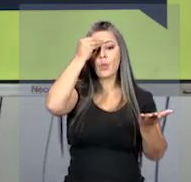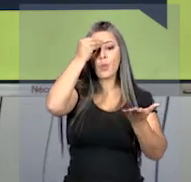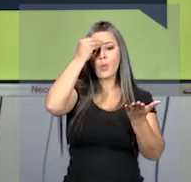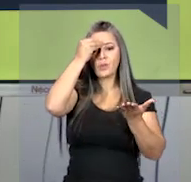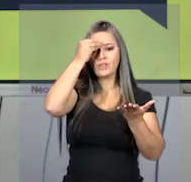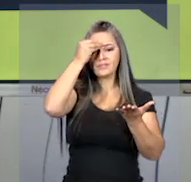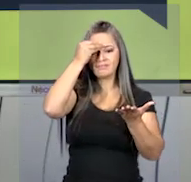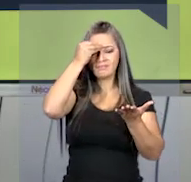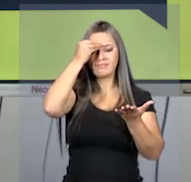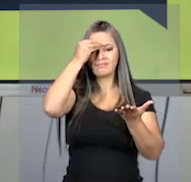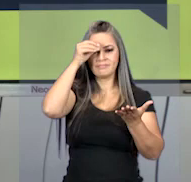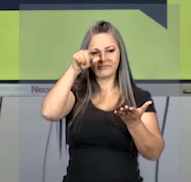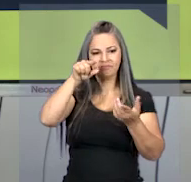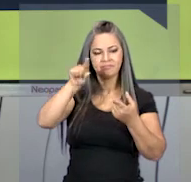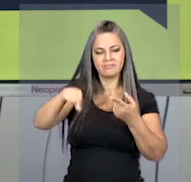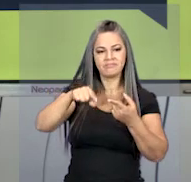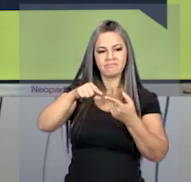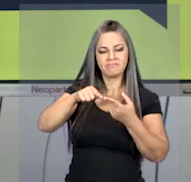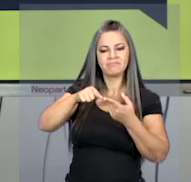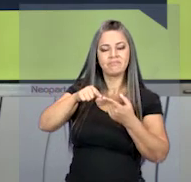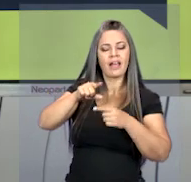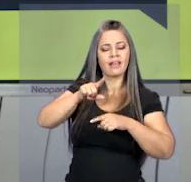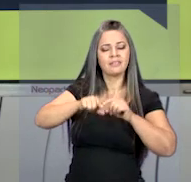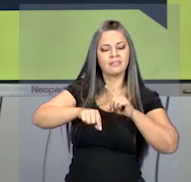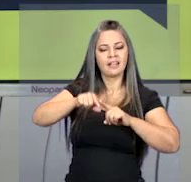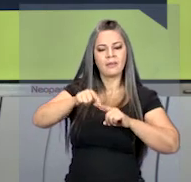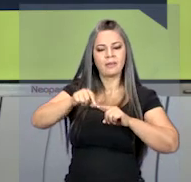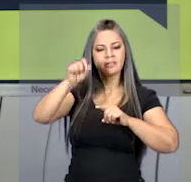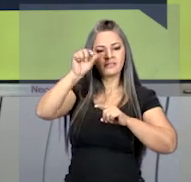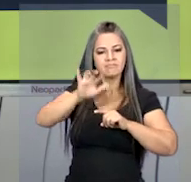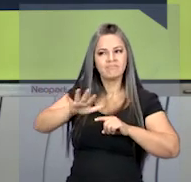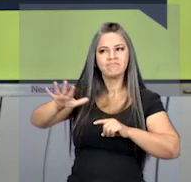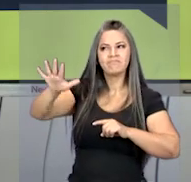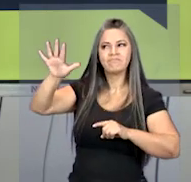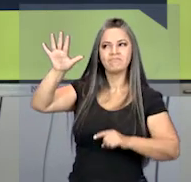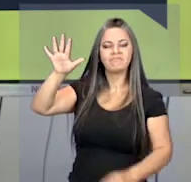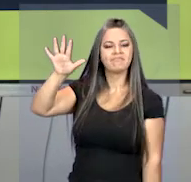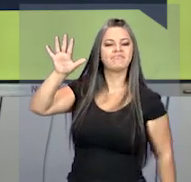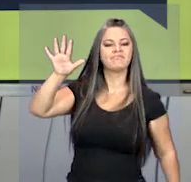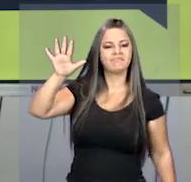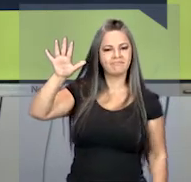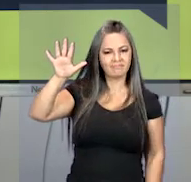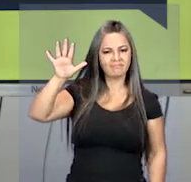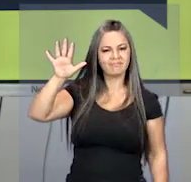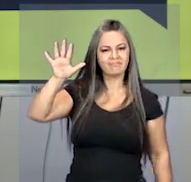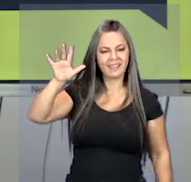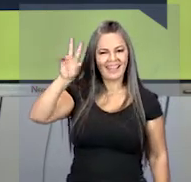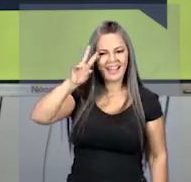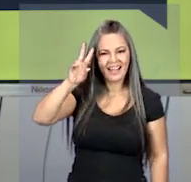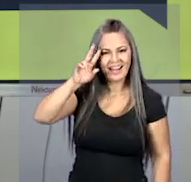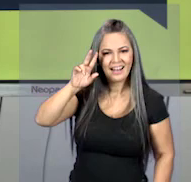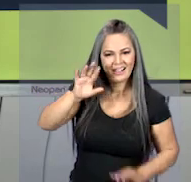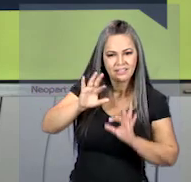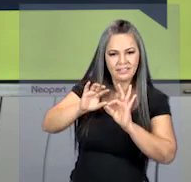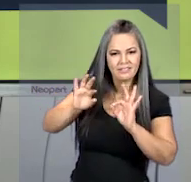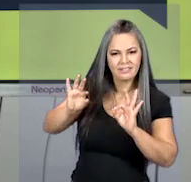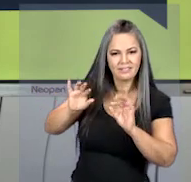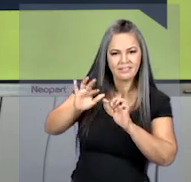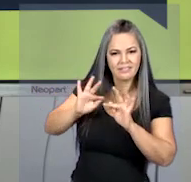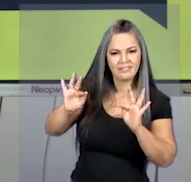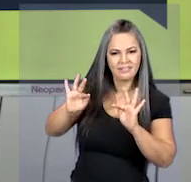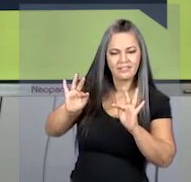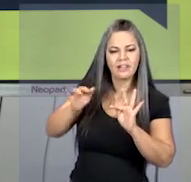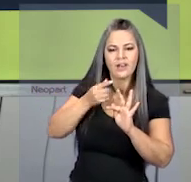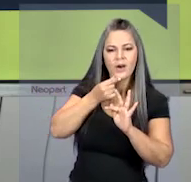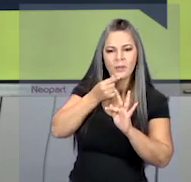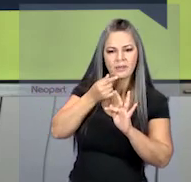Elementos mágicos e sobrenaturais. Por que isso? Porque, relembrando a frase do Ferreira Goulart, nós vimos que